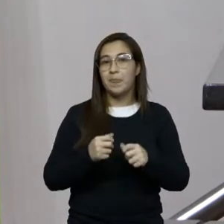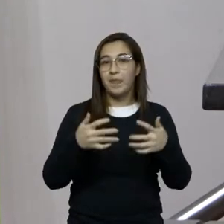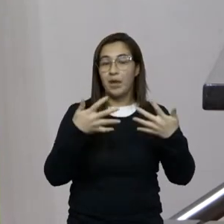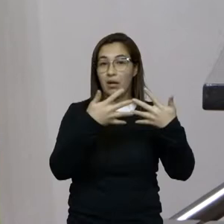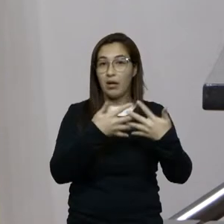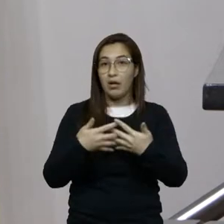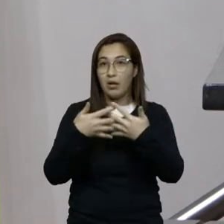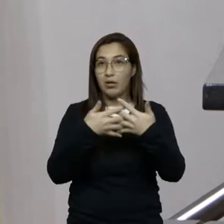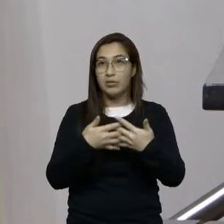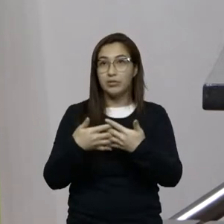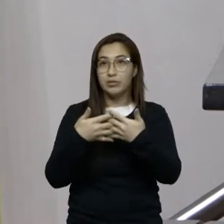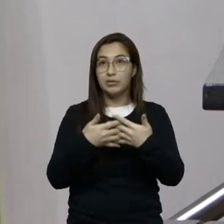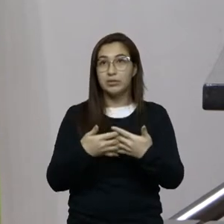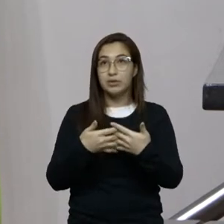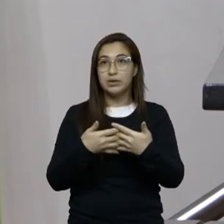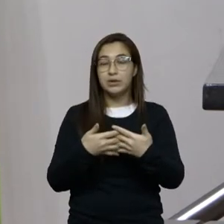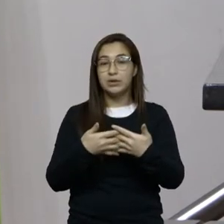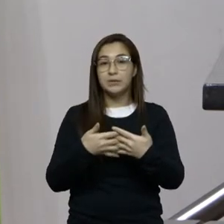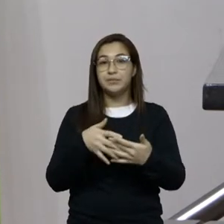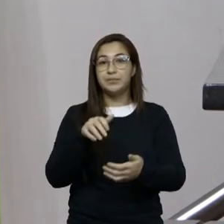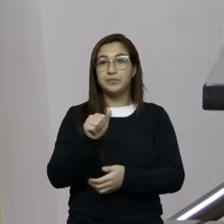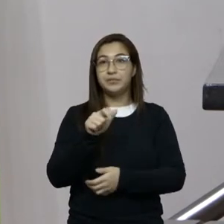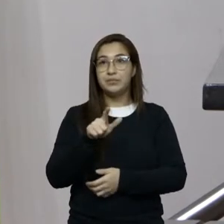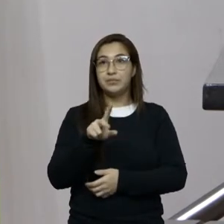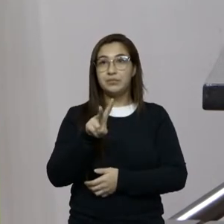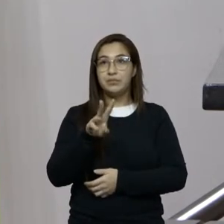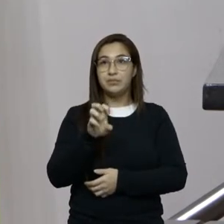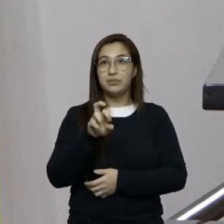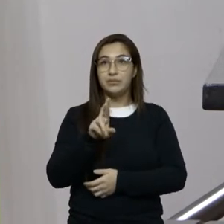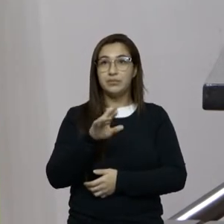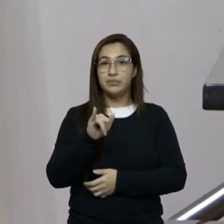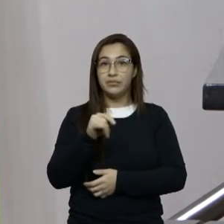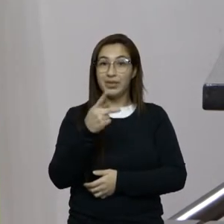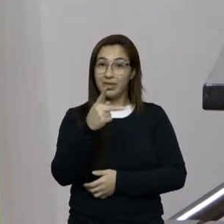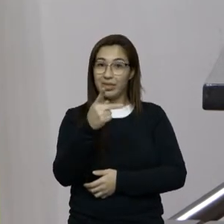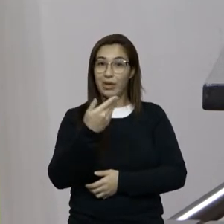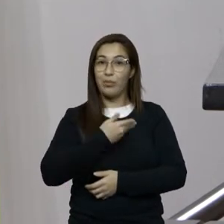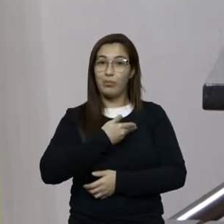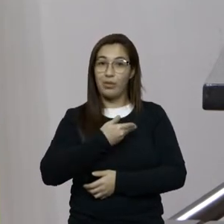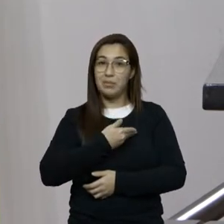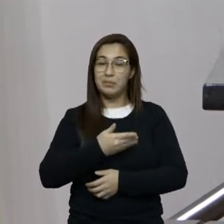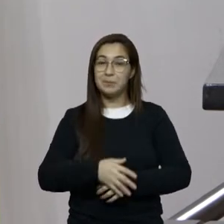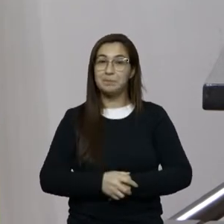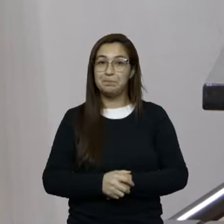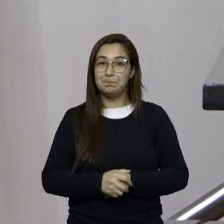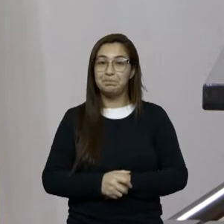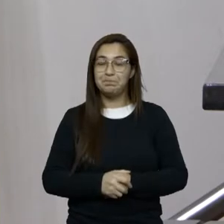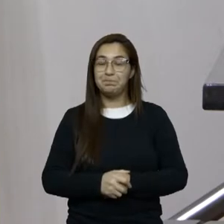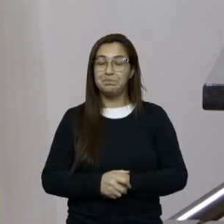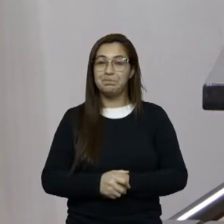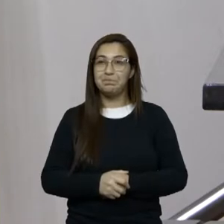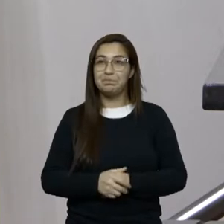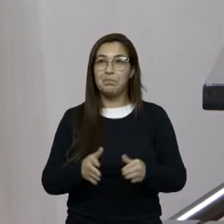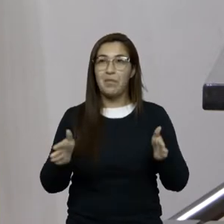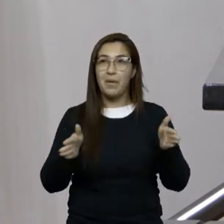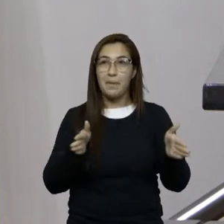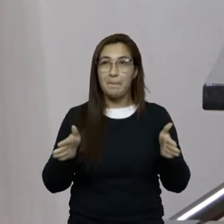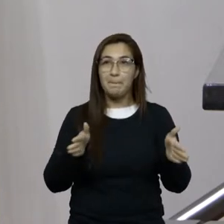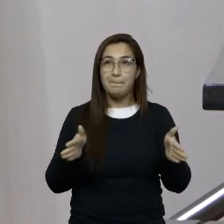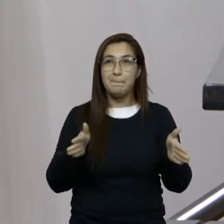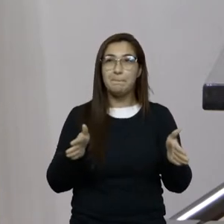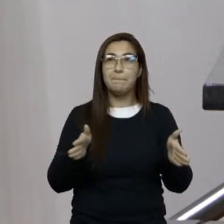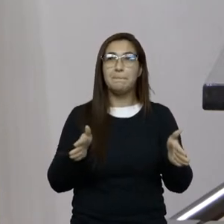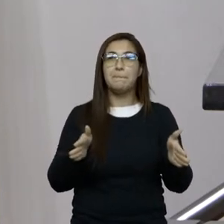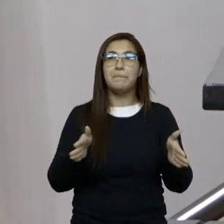seu Alderi seu haveria de Sá seu amigo o momento oportuno para